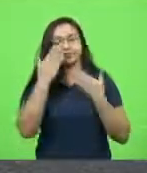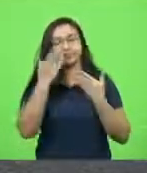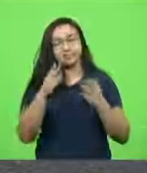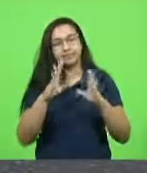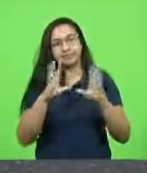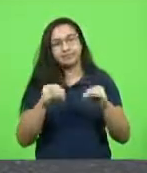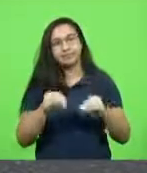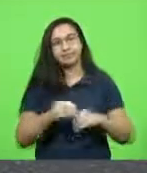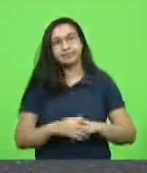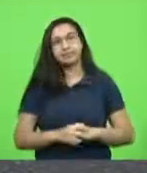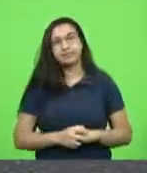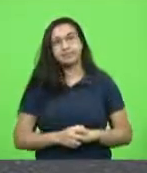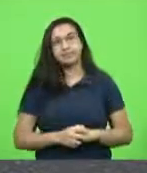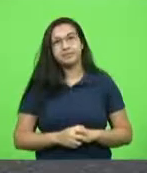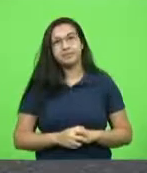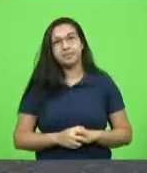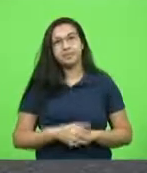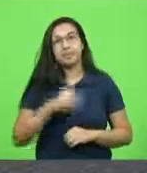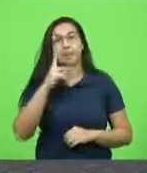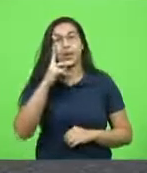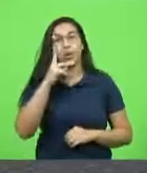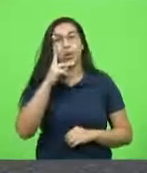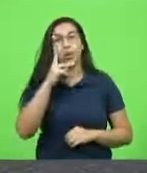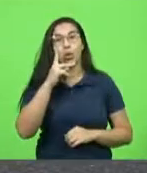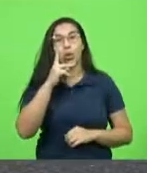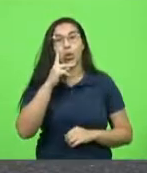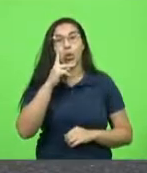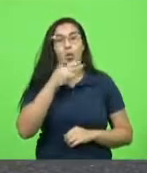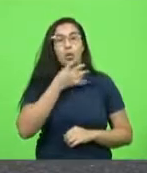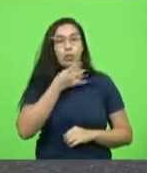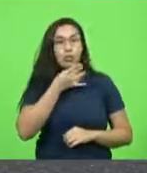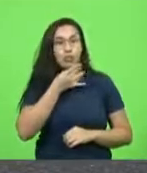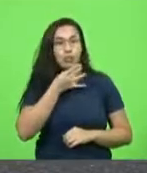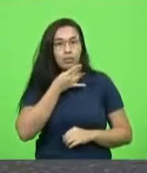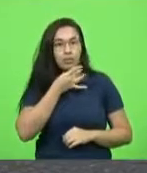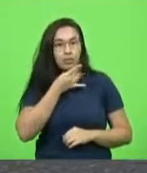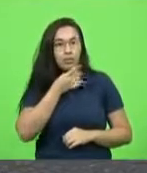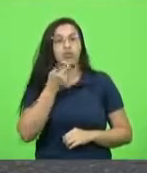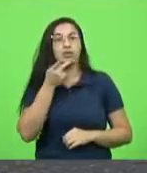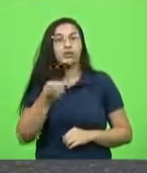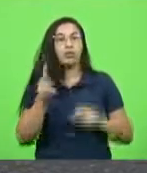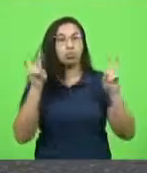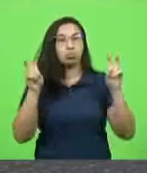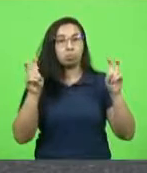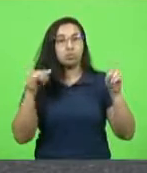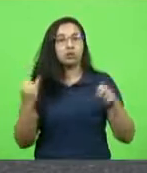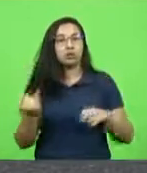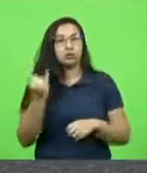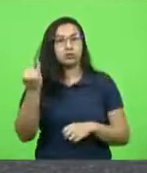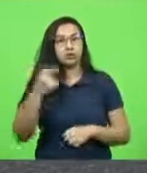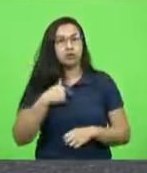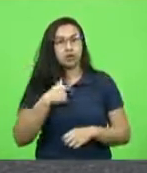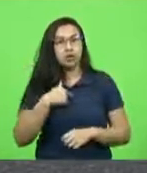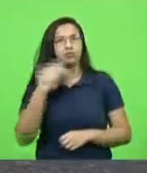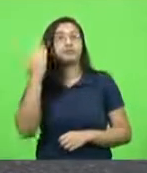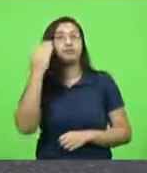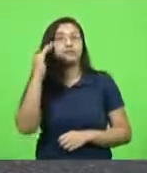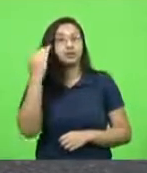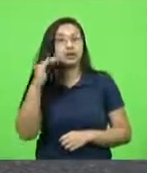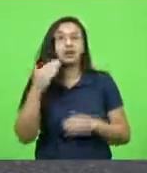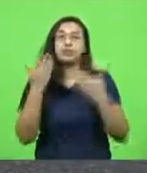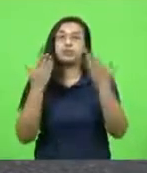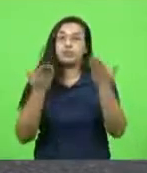mas o deputado kovac me levantava uma questão importante e eu eu compreendo Deputado Cível pó